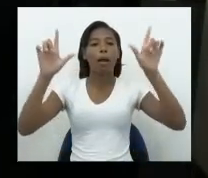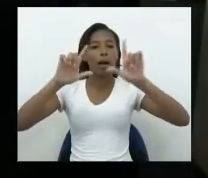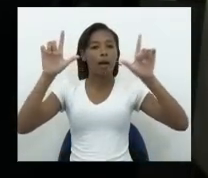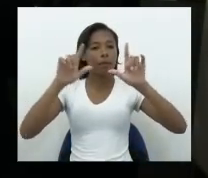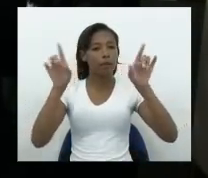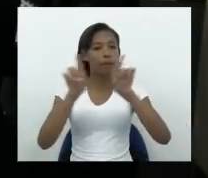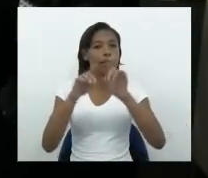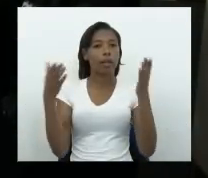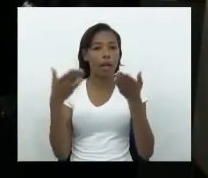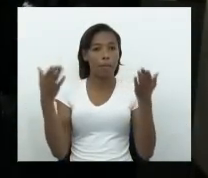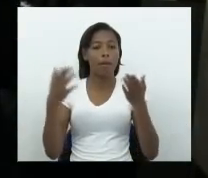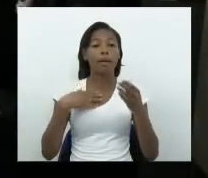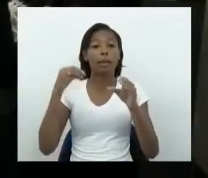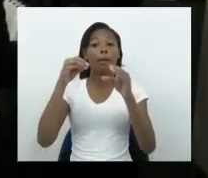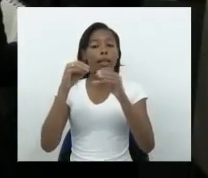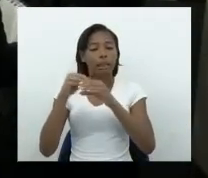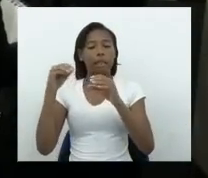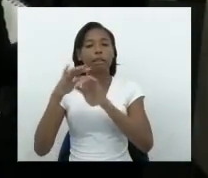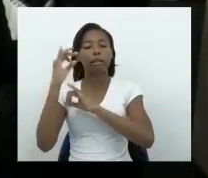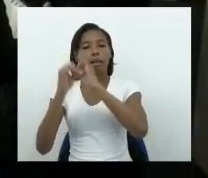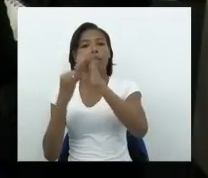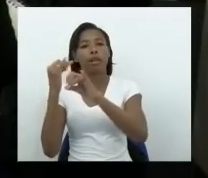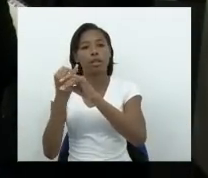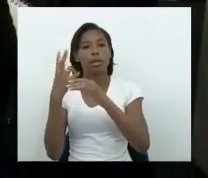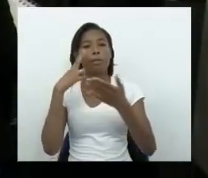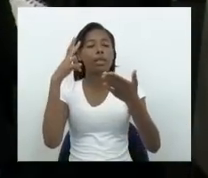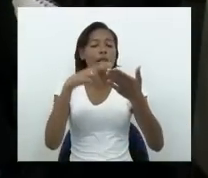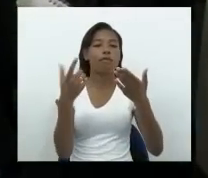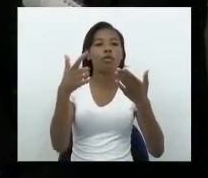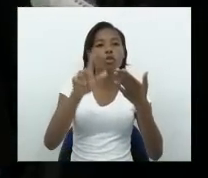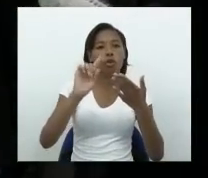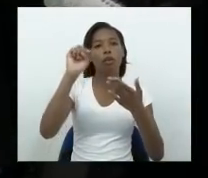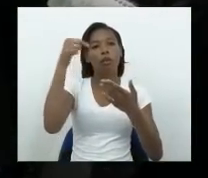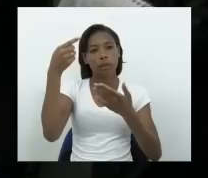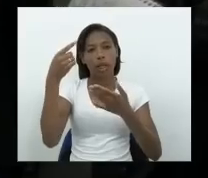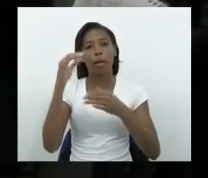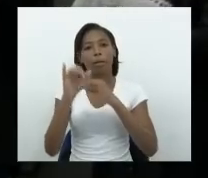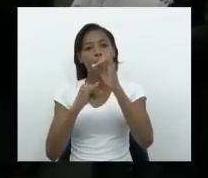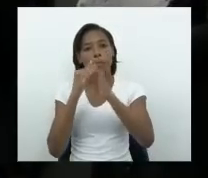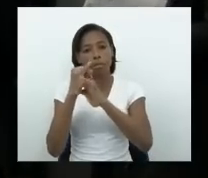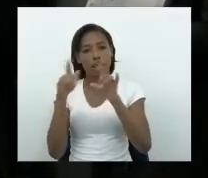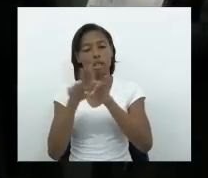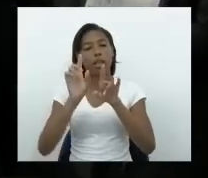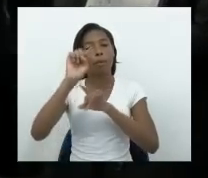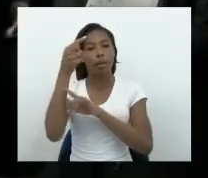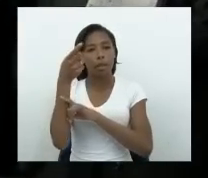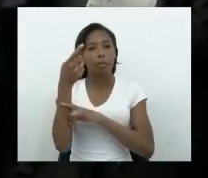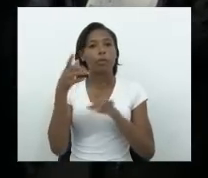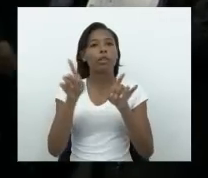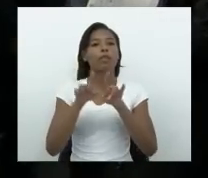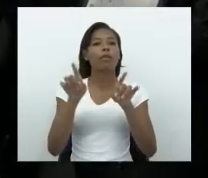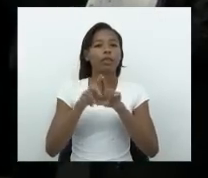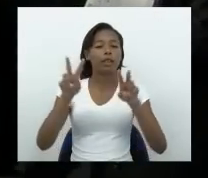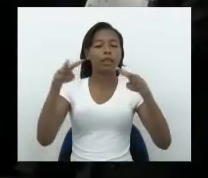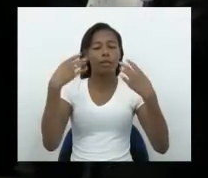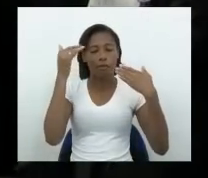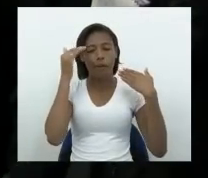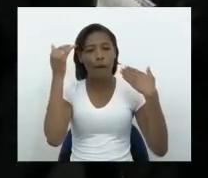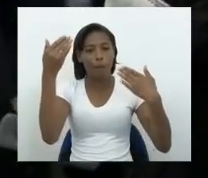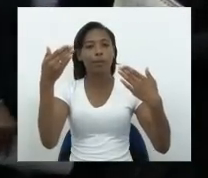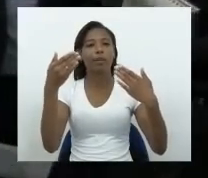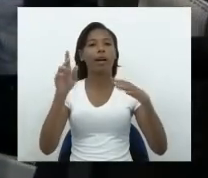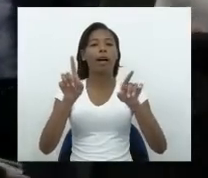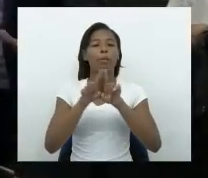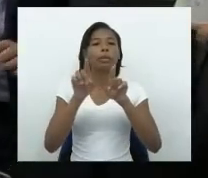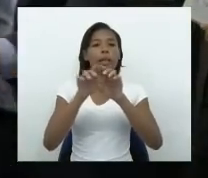temos reprise, temos o conteúdo dessas entrevistas para você conferir também na nossa programação. Então, você que esteve com a gente, muito obrigada pela